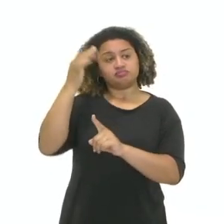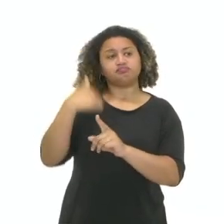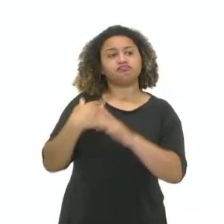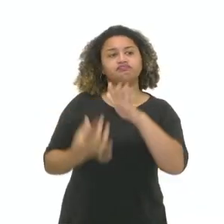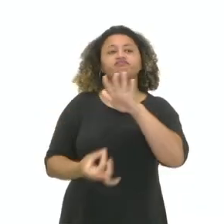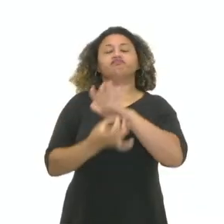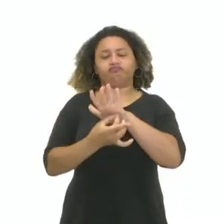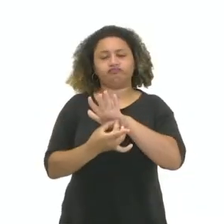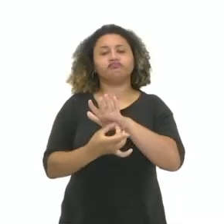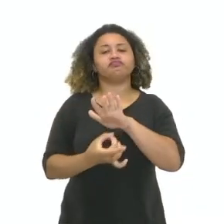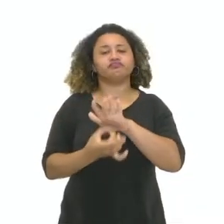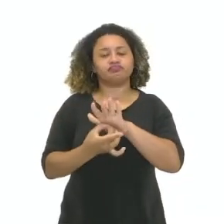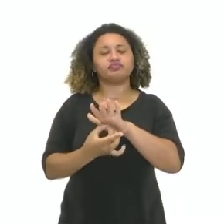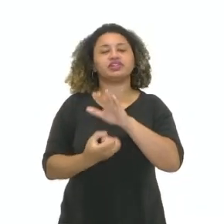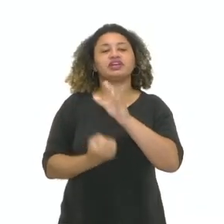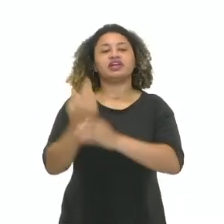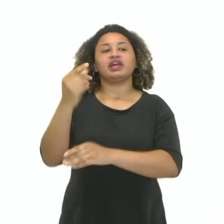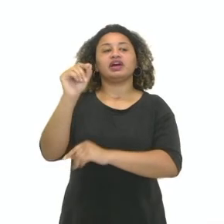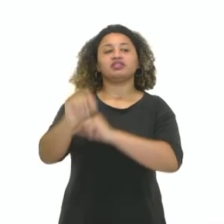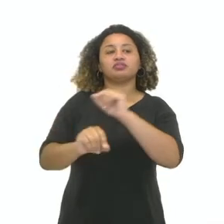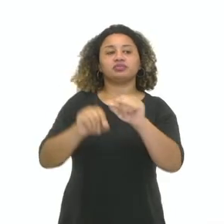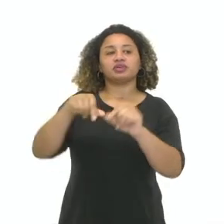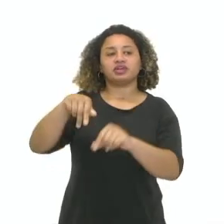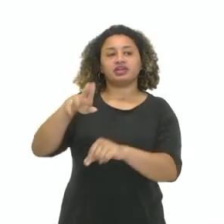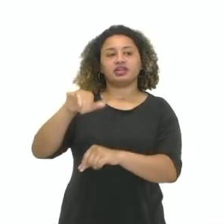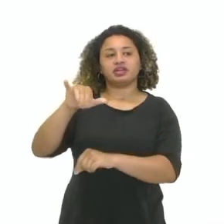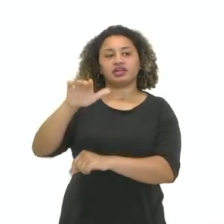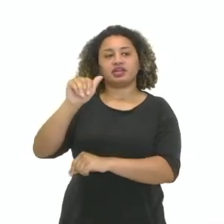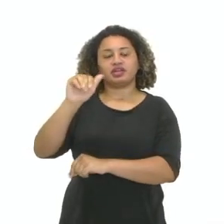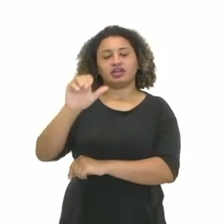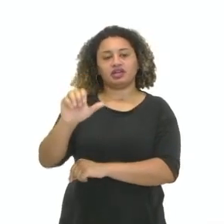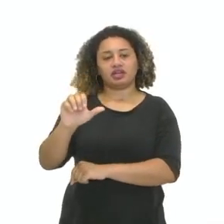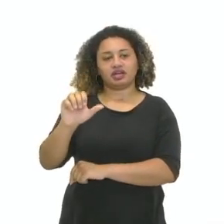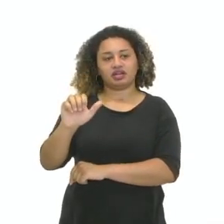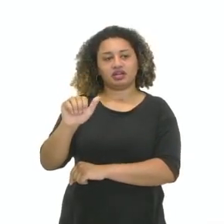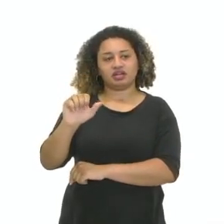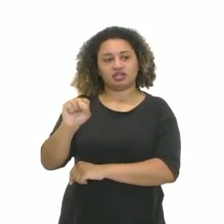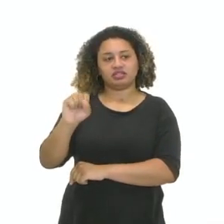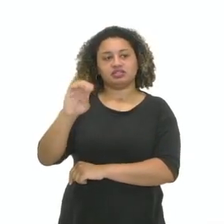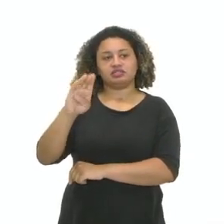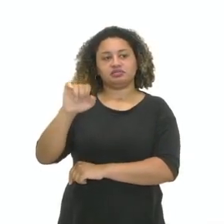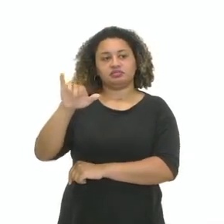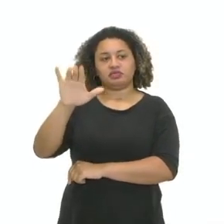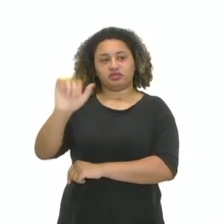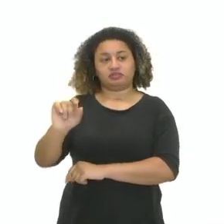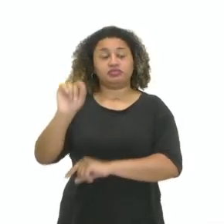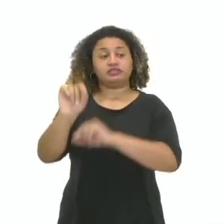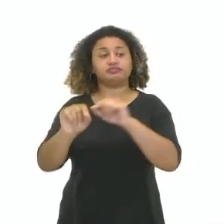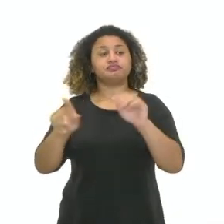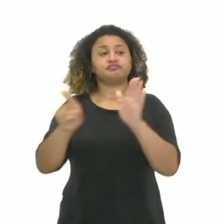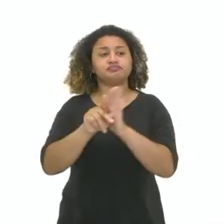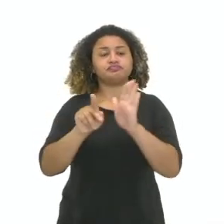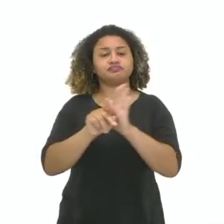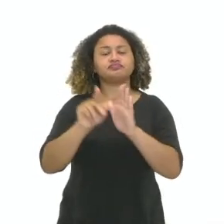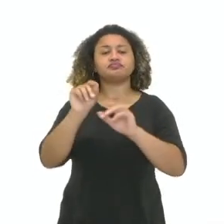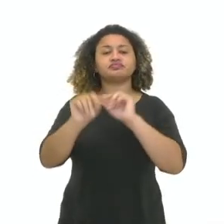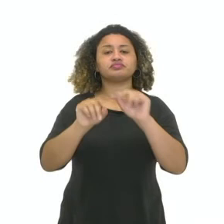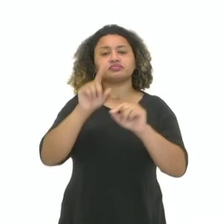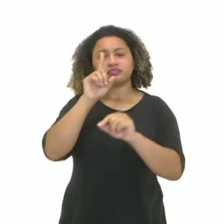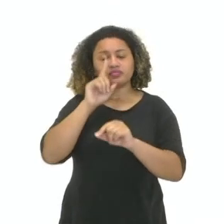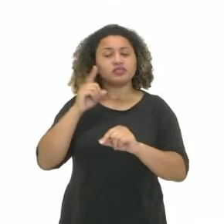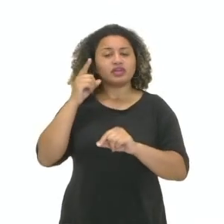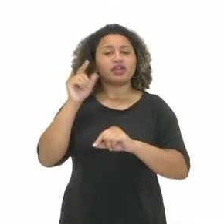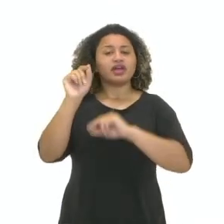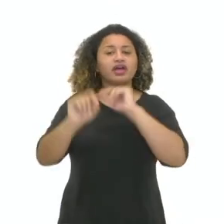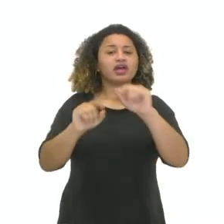de Machado de Assis, e baseada nos ideais de Darwin. Preconiza que a sobrevivência dos mais aptos e a guerra